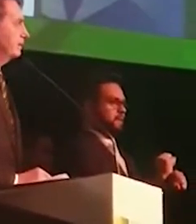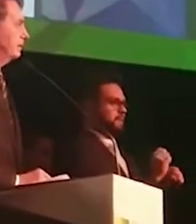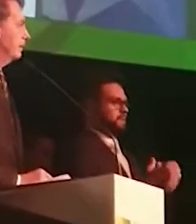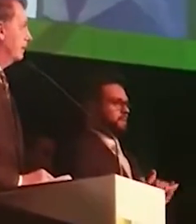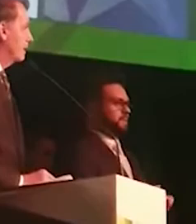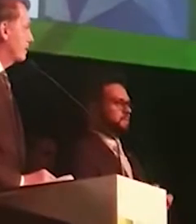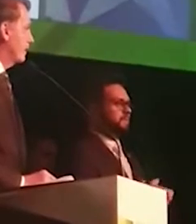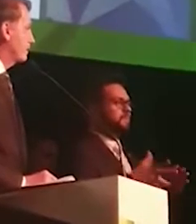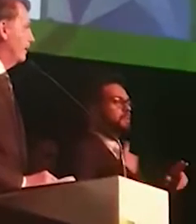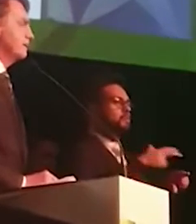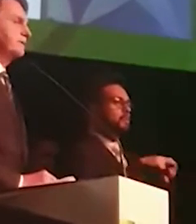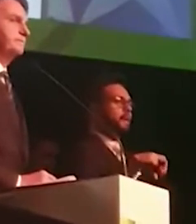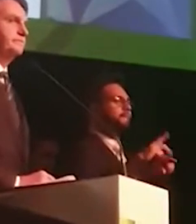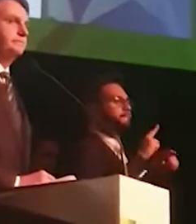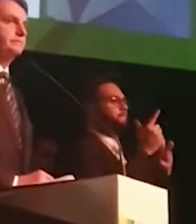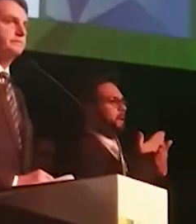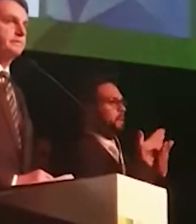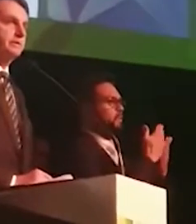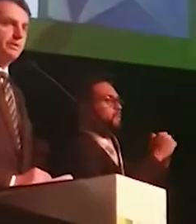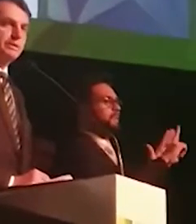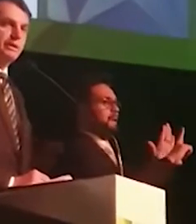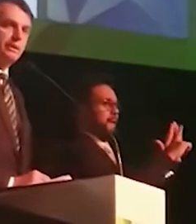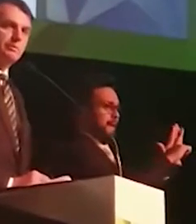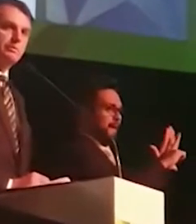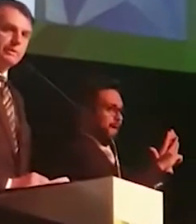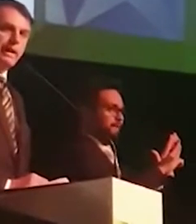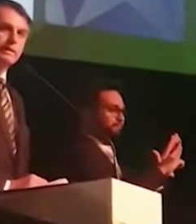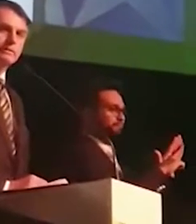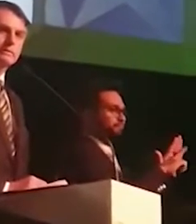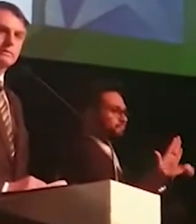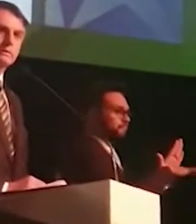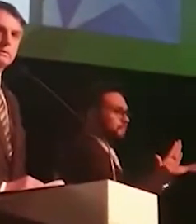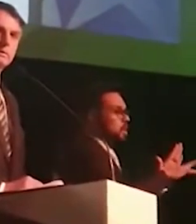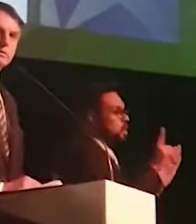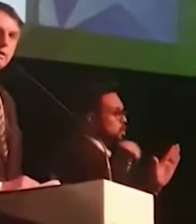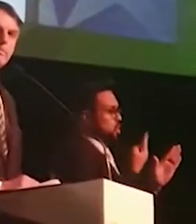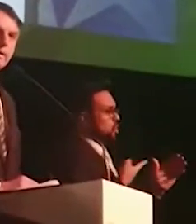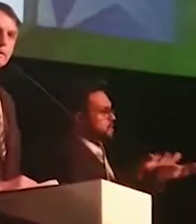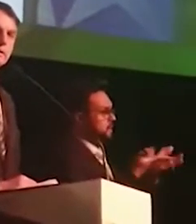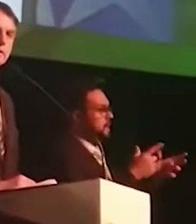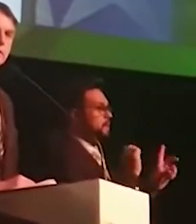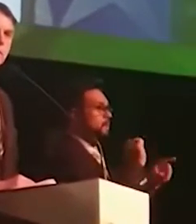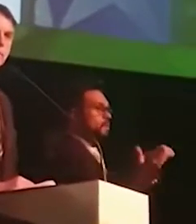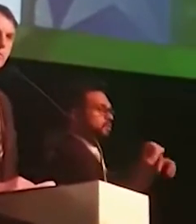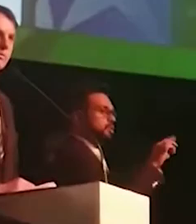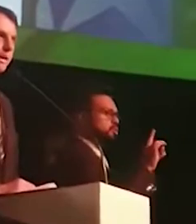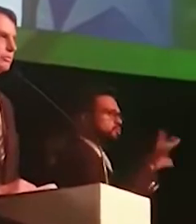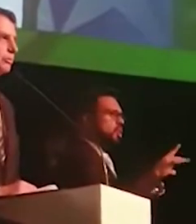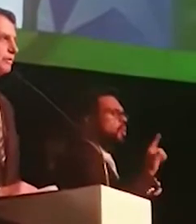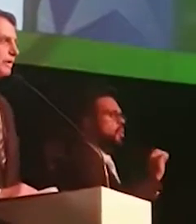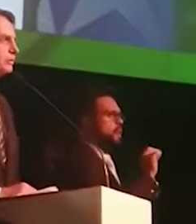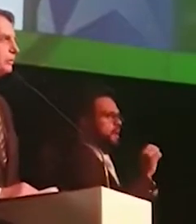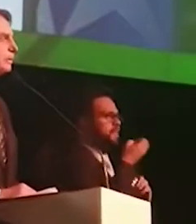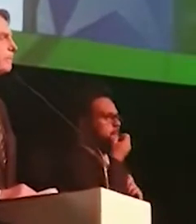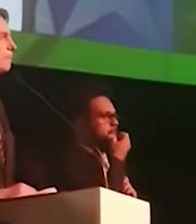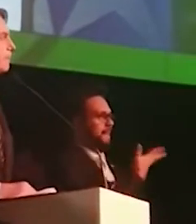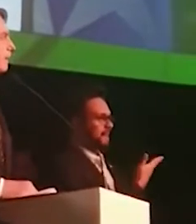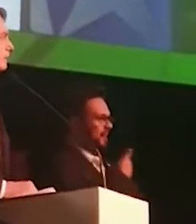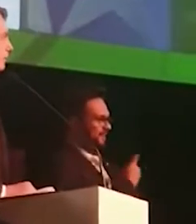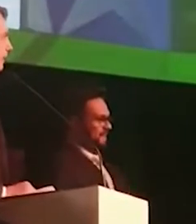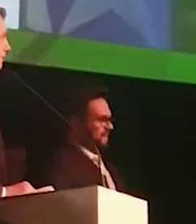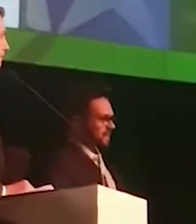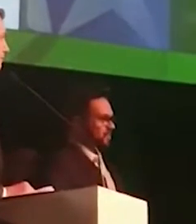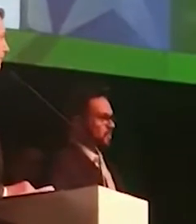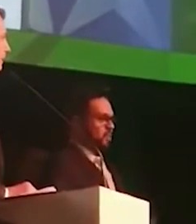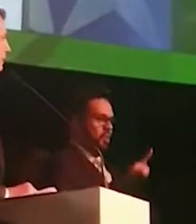certas legislações que nós queremos mudá-la. Não é apenas para o bem do governador